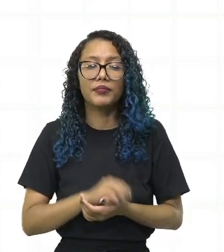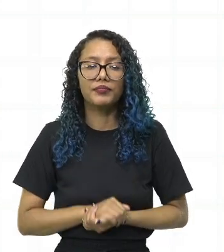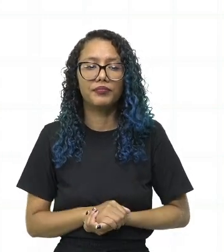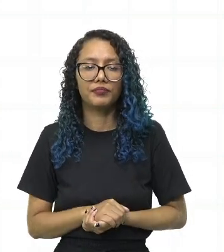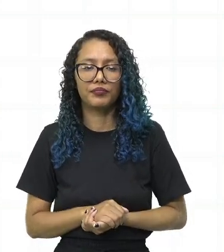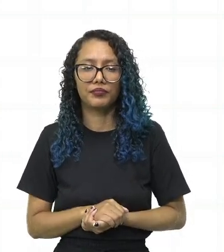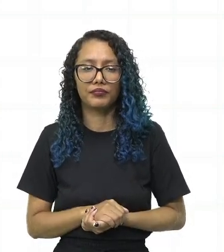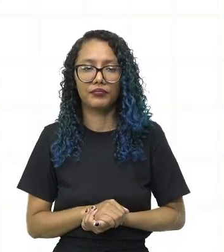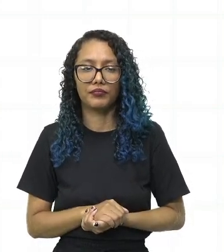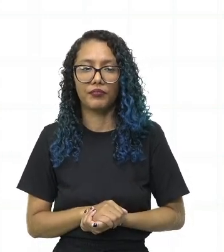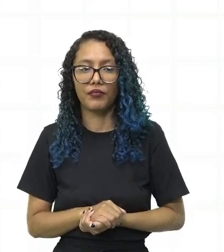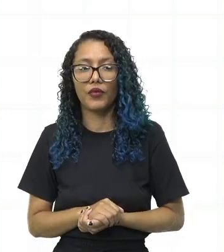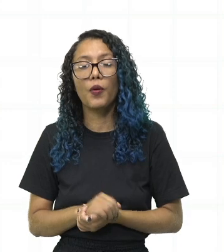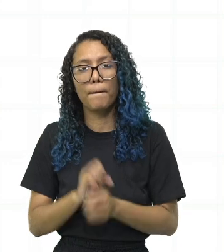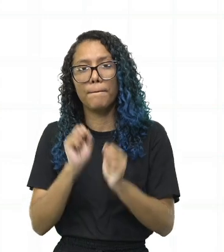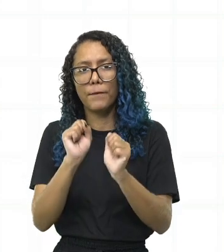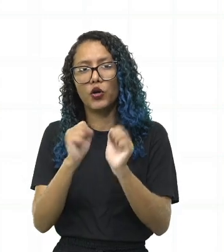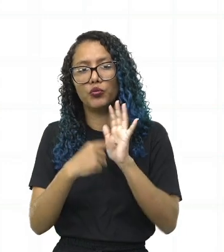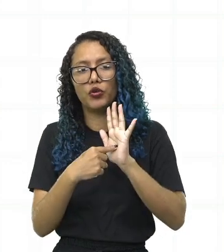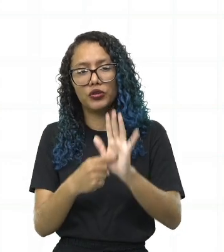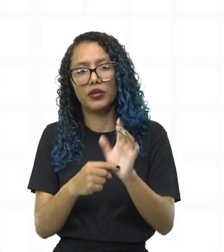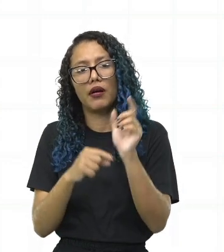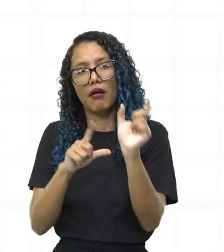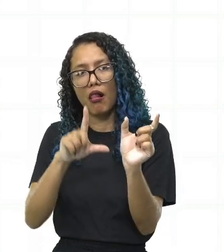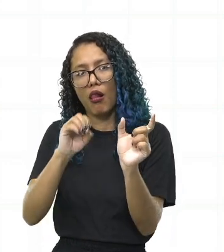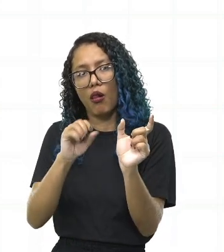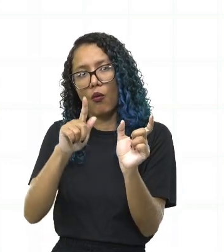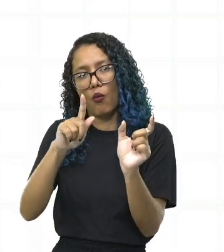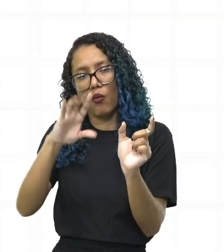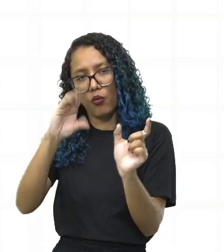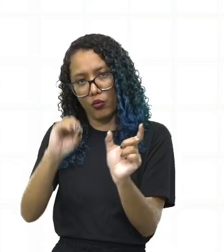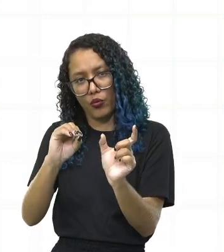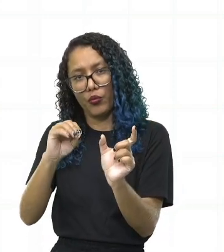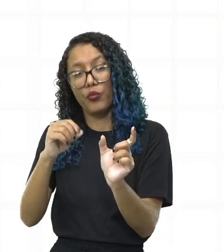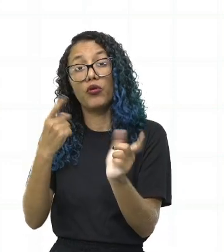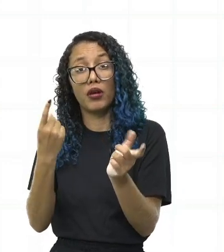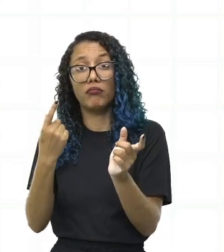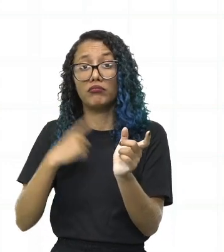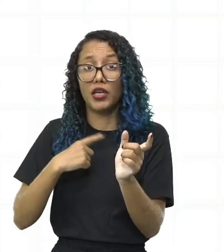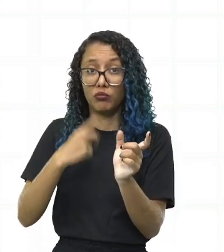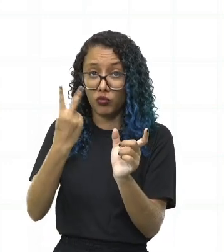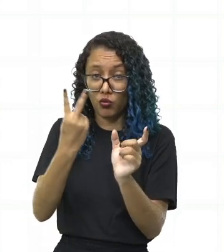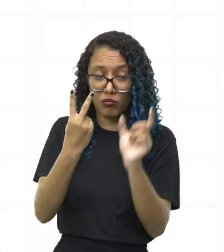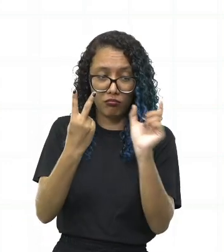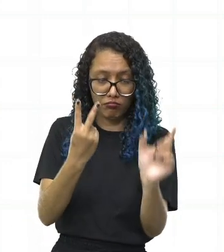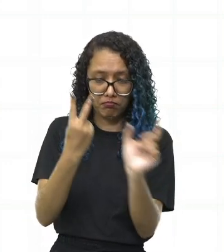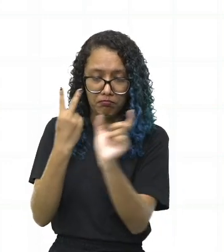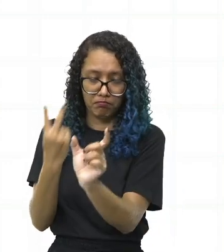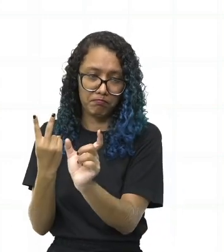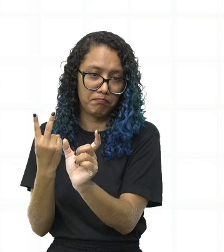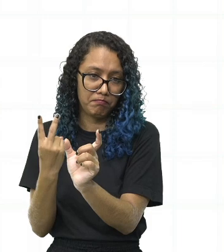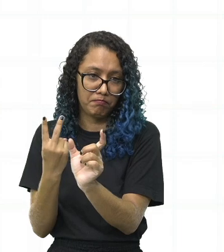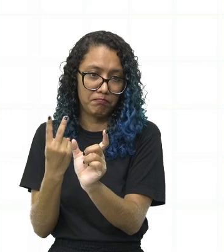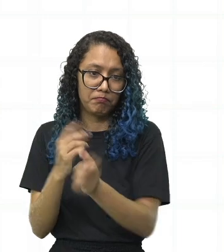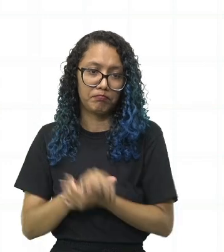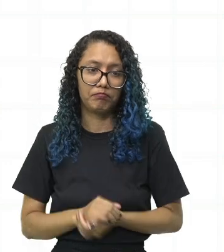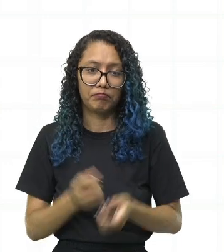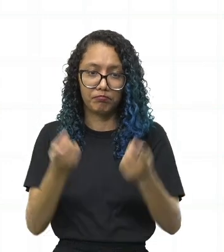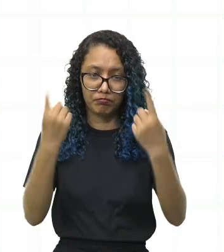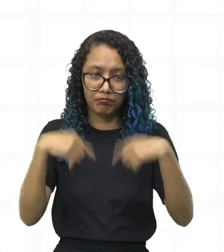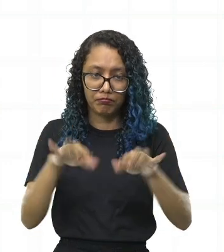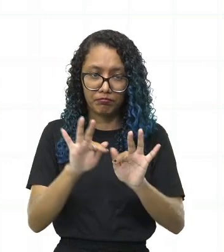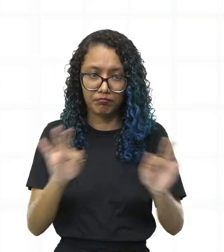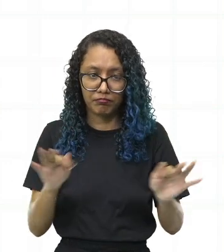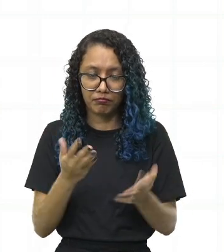foi o termo que repetiu. No caso, ele repetiu 2 vezes, certo? Vou perder minha paciência